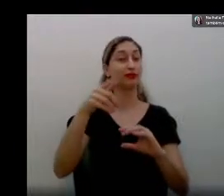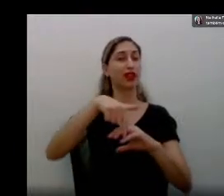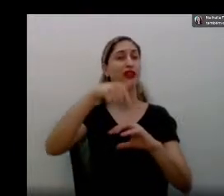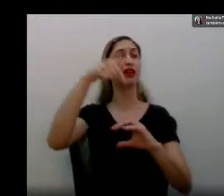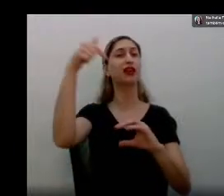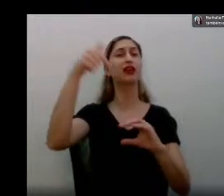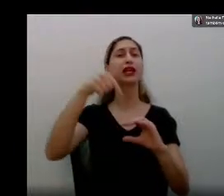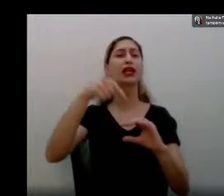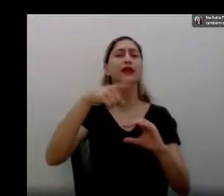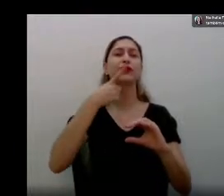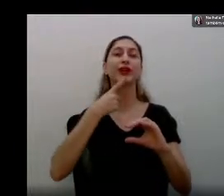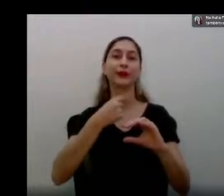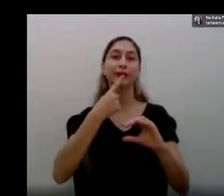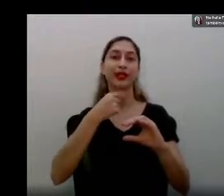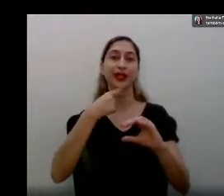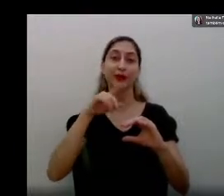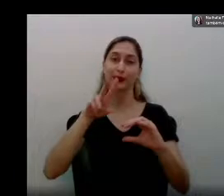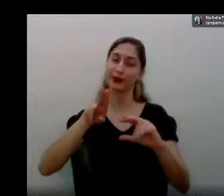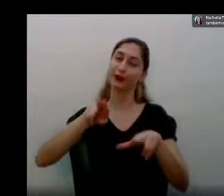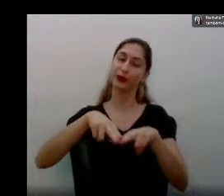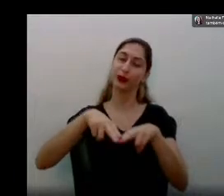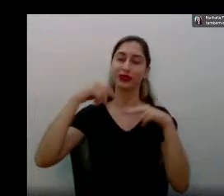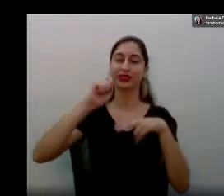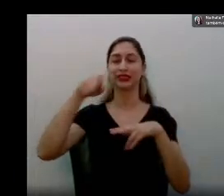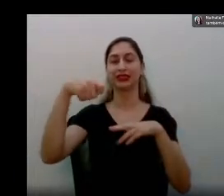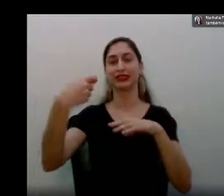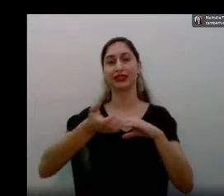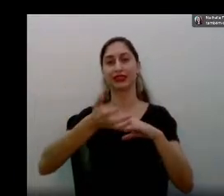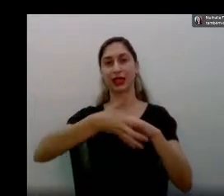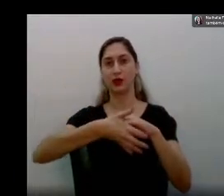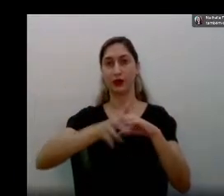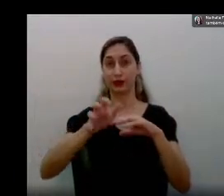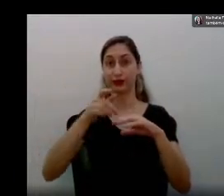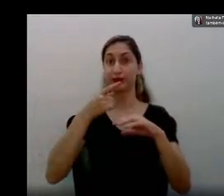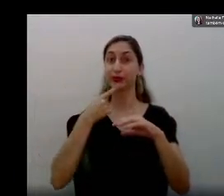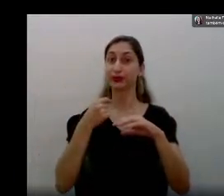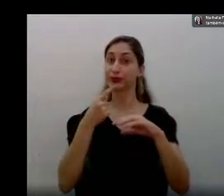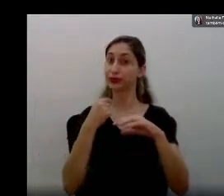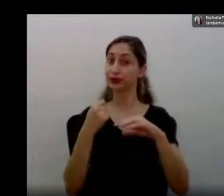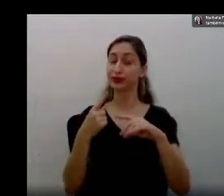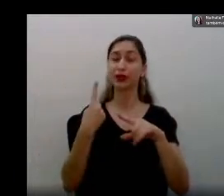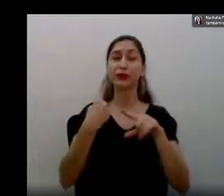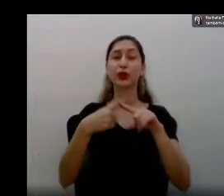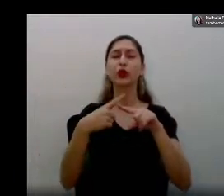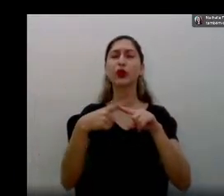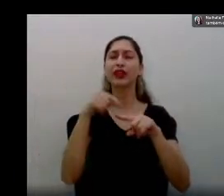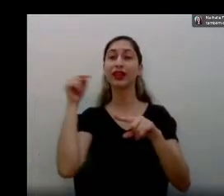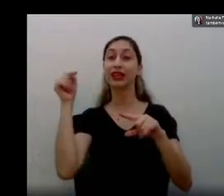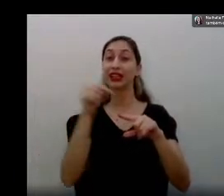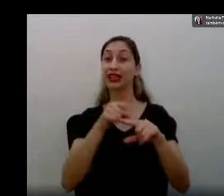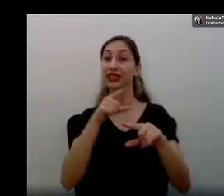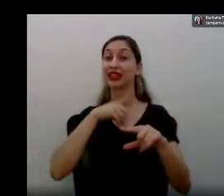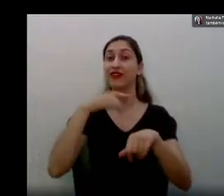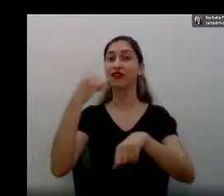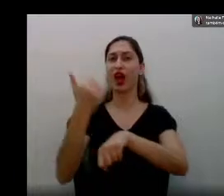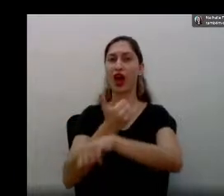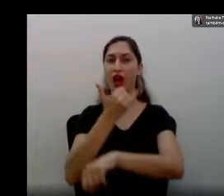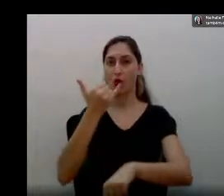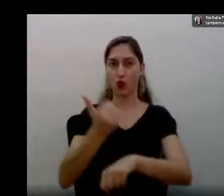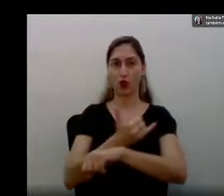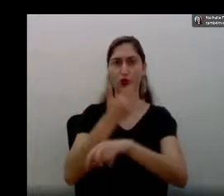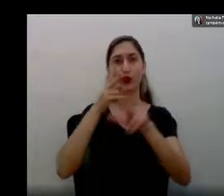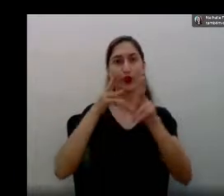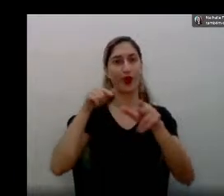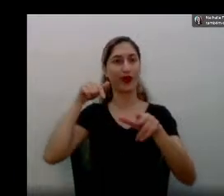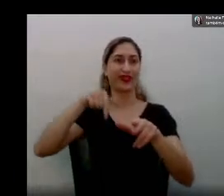né ao planeta vermelho porque ele é a é muito minério de ferro é igual a gente tem que ir na